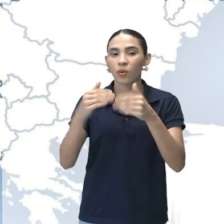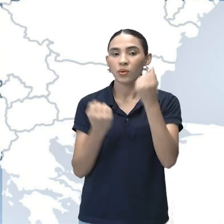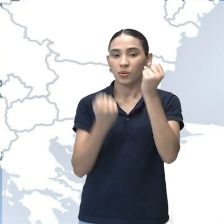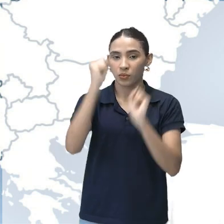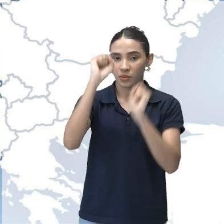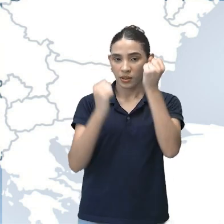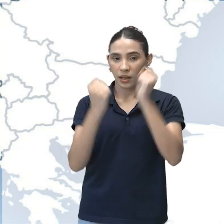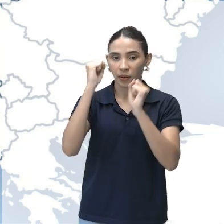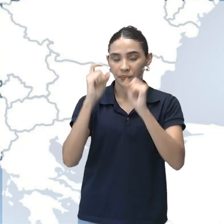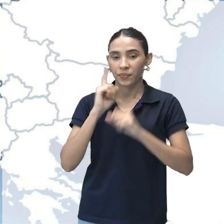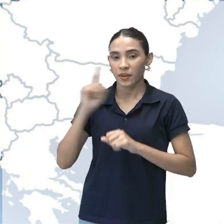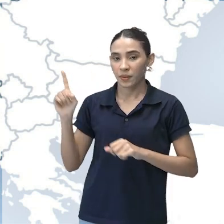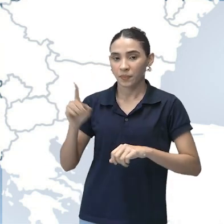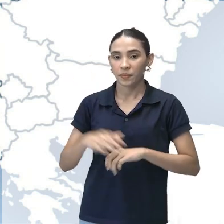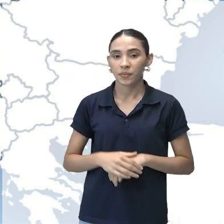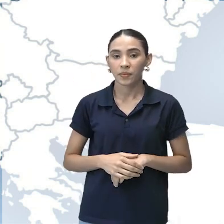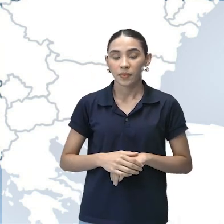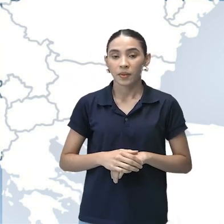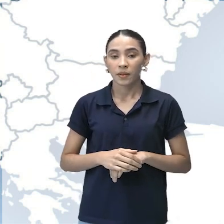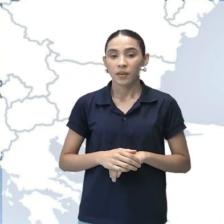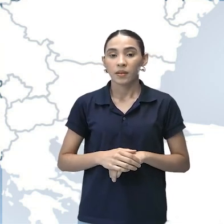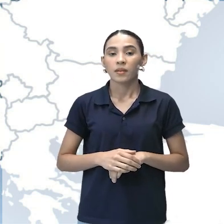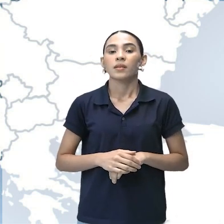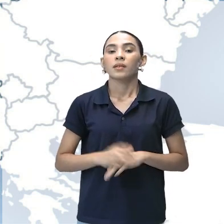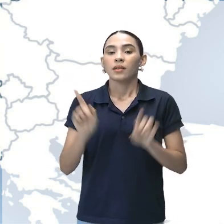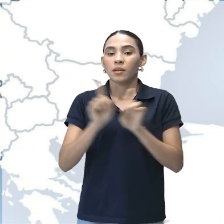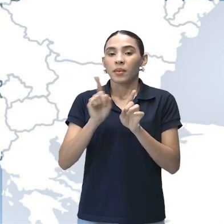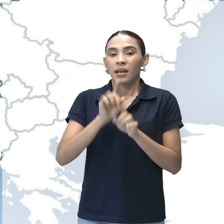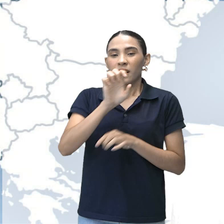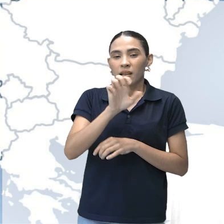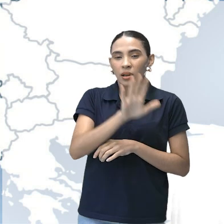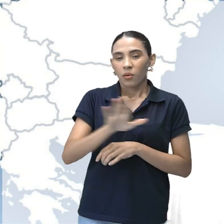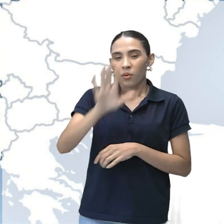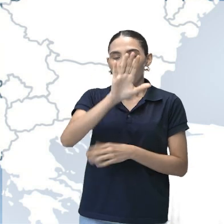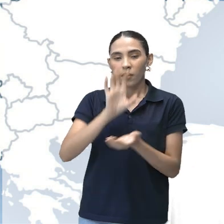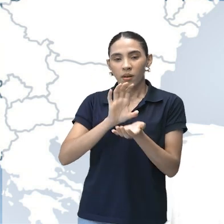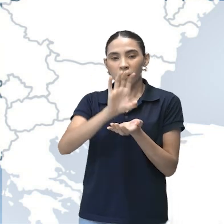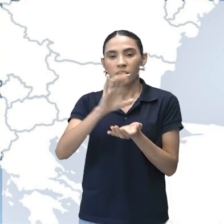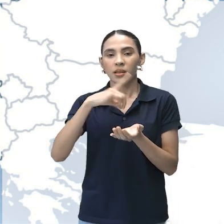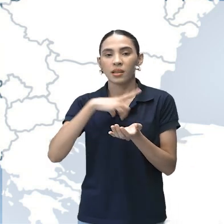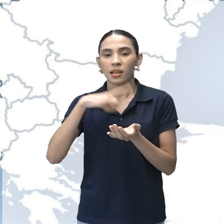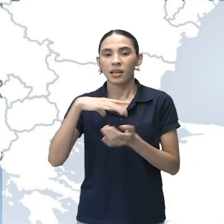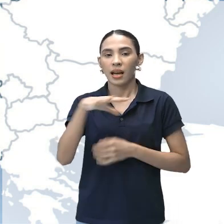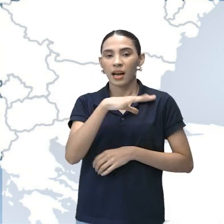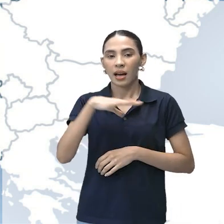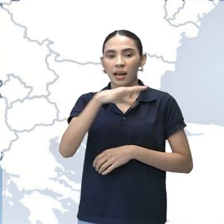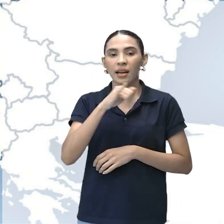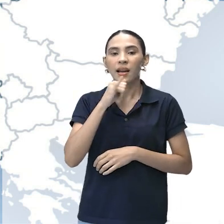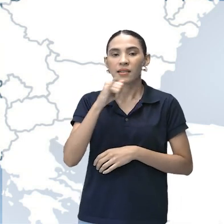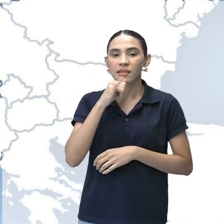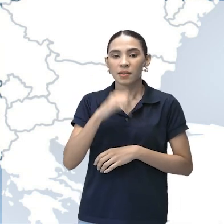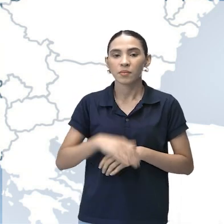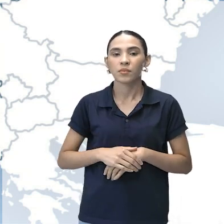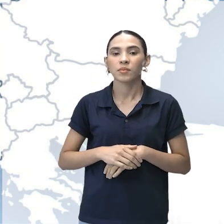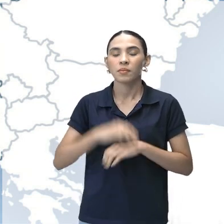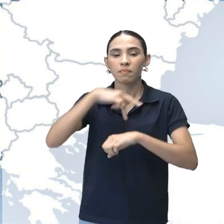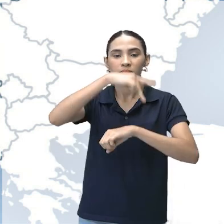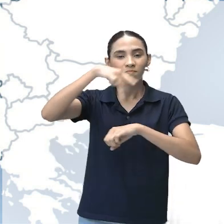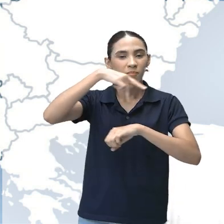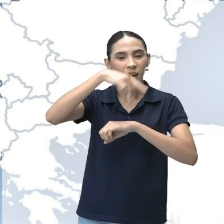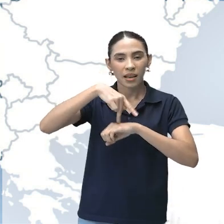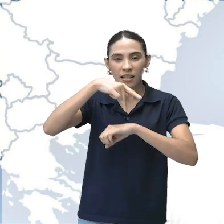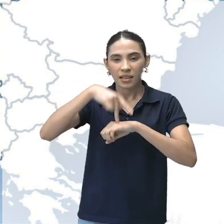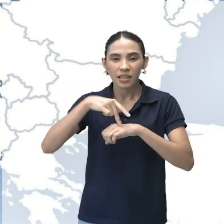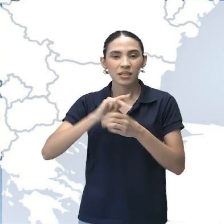industrial, certo? Aqui na parte continental da Europa, a gente tem essa região aqui que pega a parte de Paris, pega